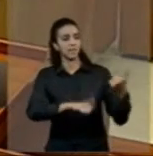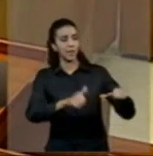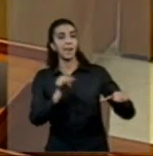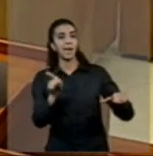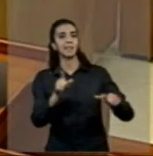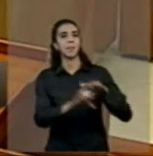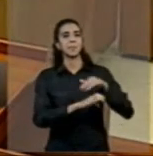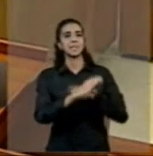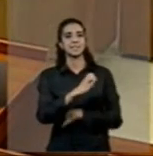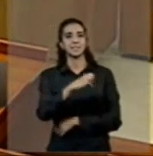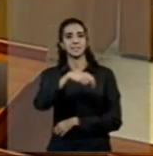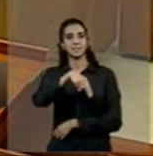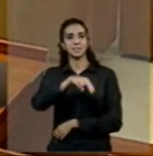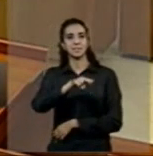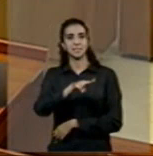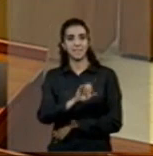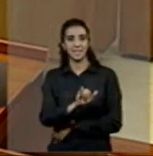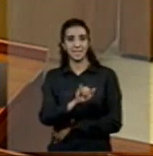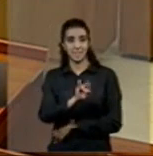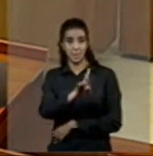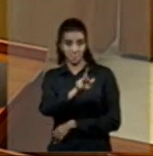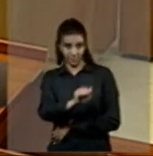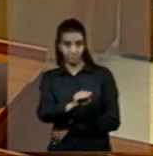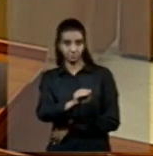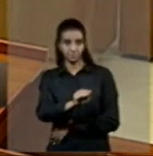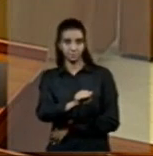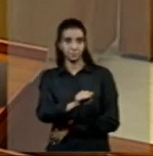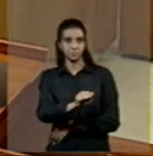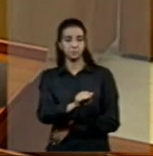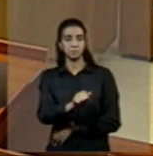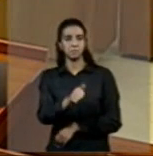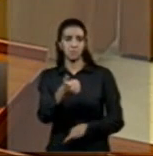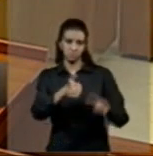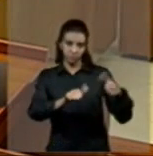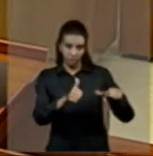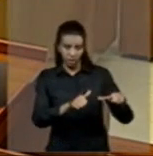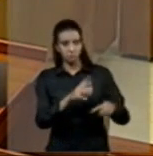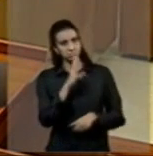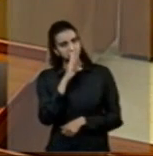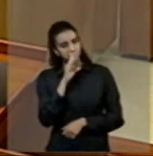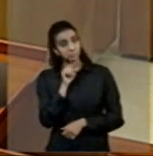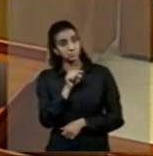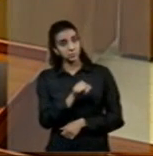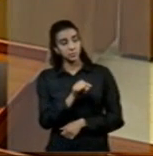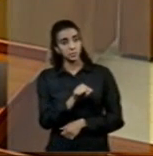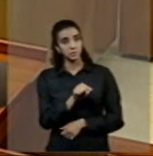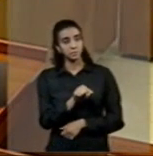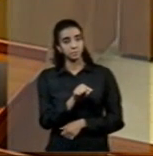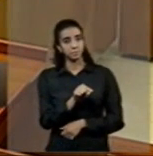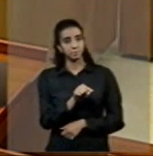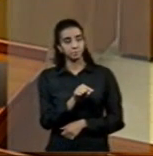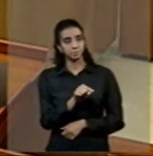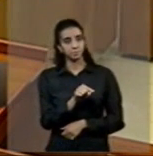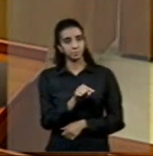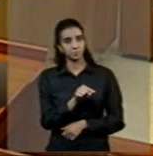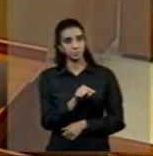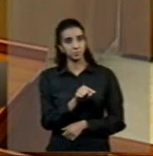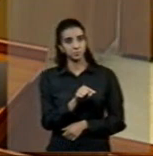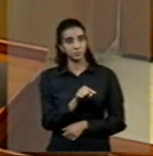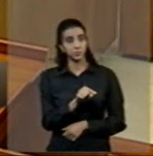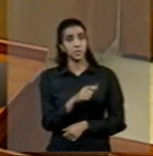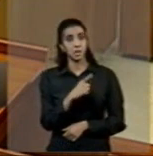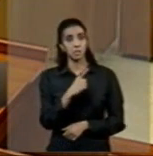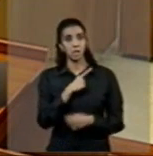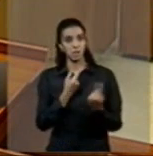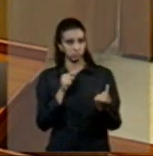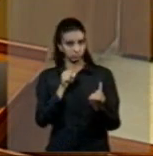Cenibra, Celulosa Nipo Brasileira. Nós vamos verificar que ela existe, a razão